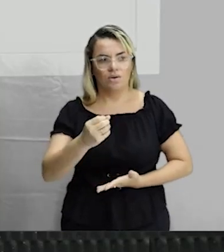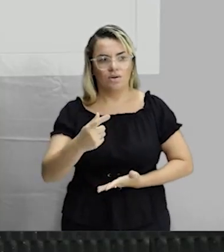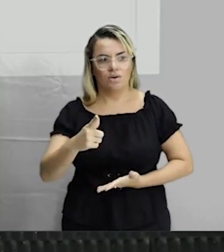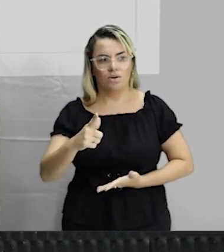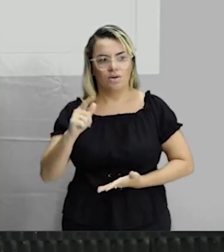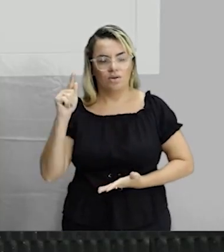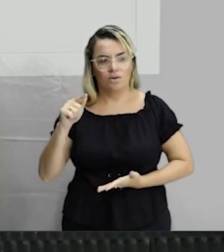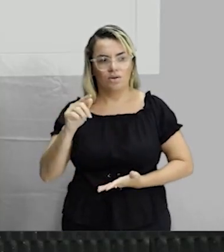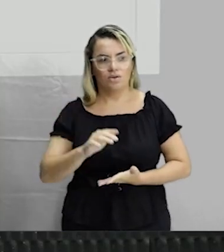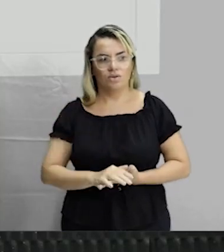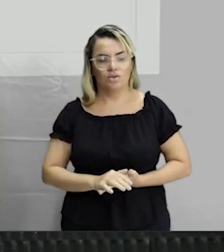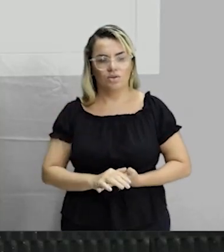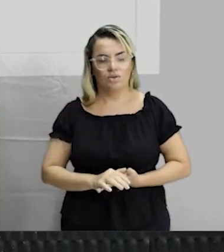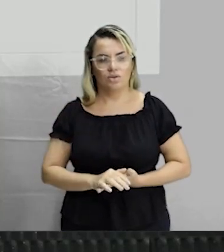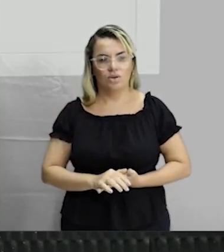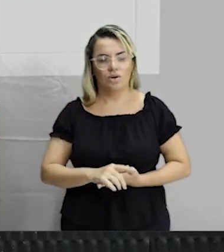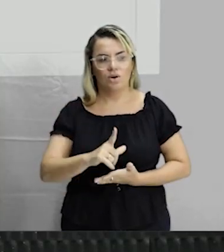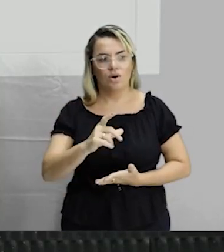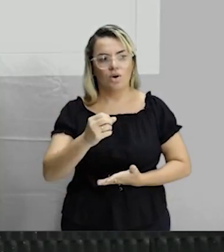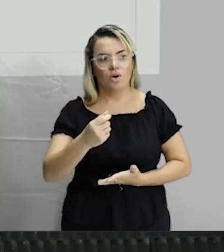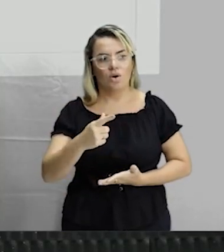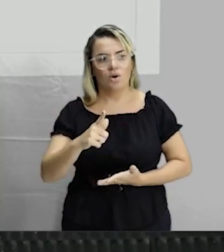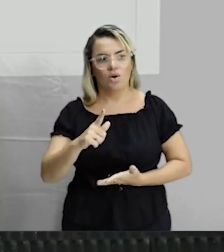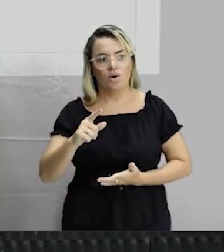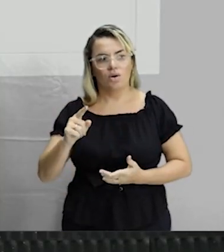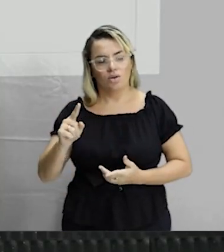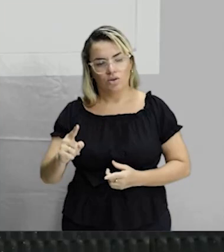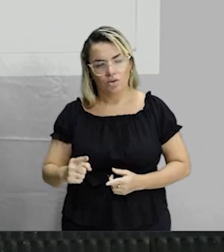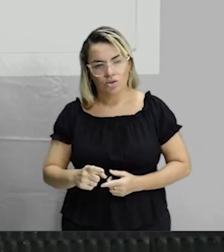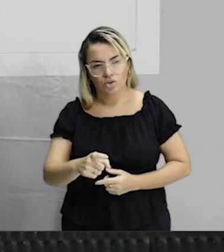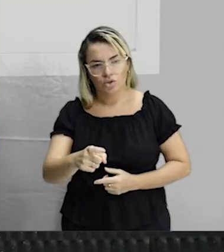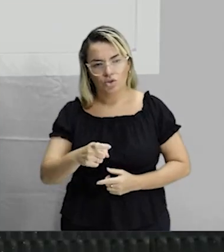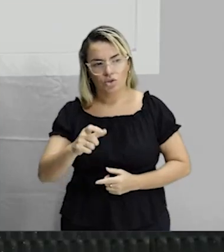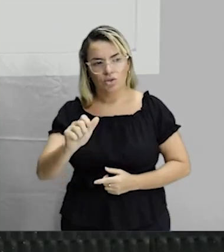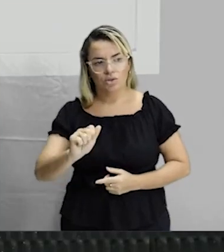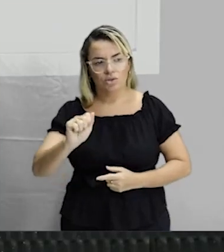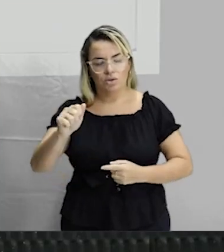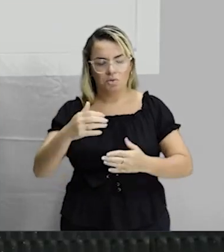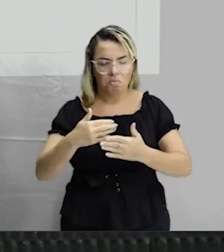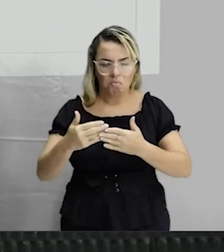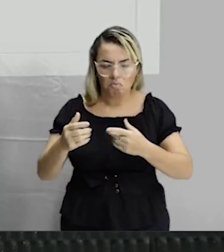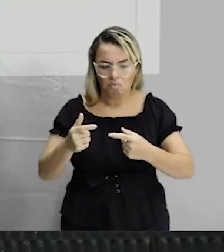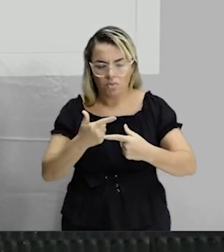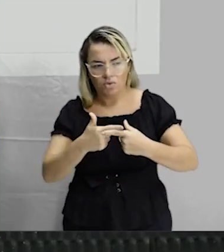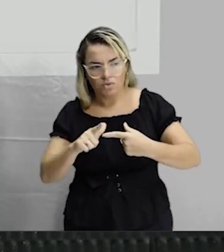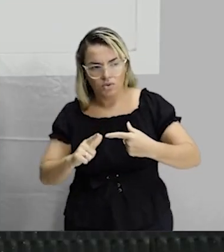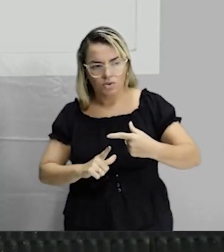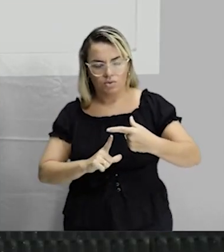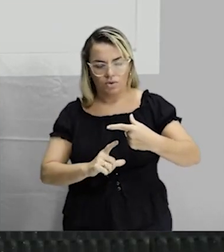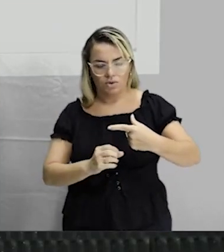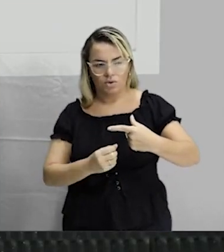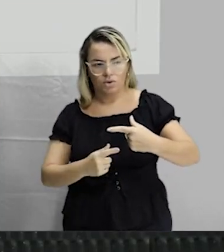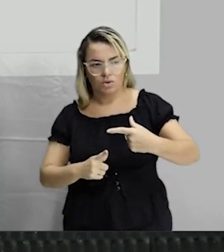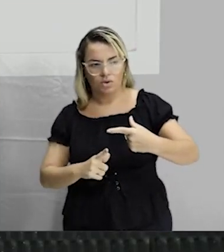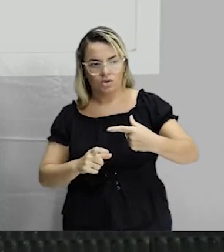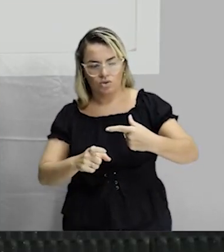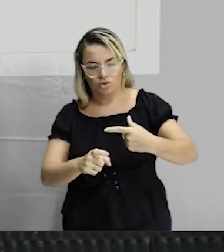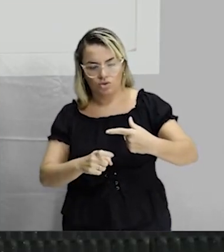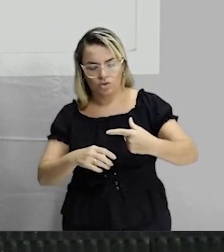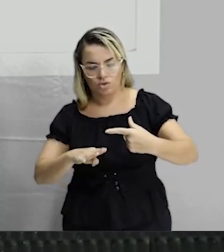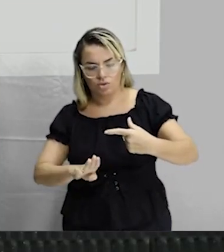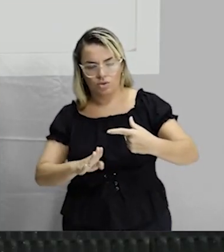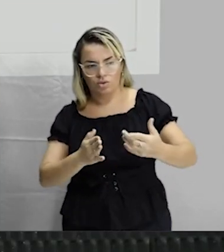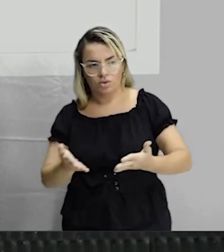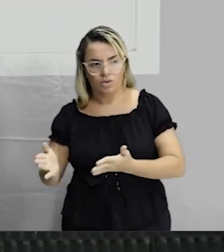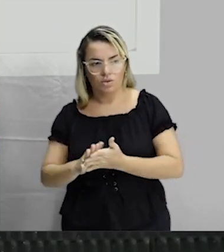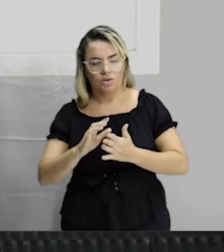qualquer sobre o logaritmo de B numa base x qualquer. Tá? Essa propriedade é chamada